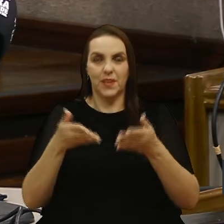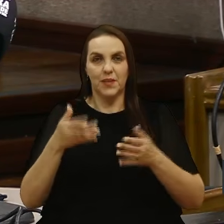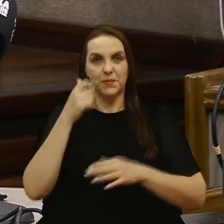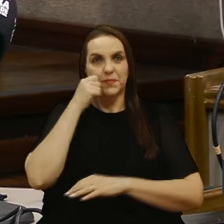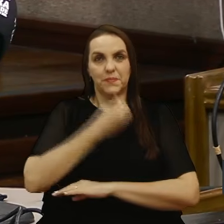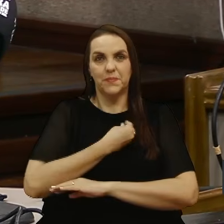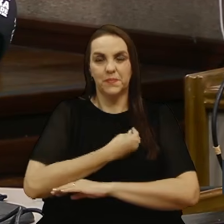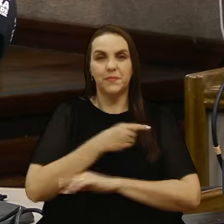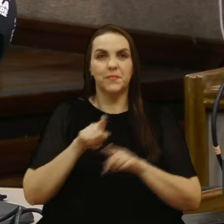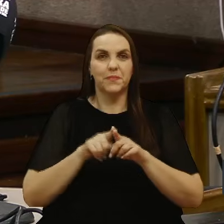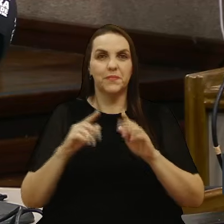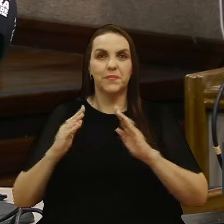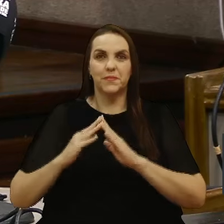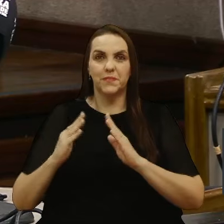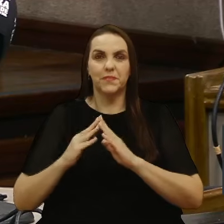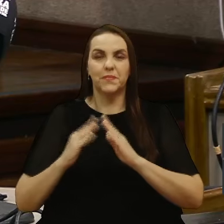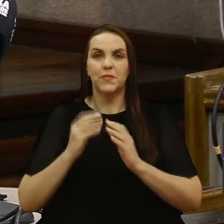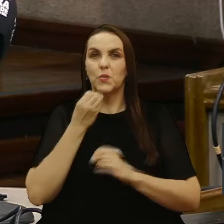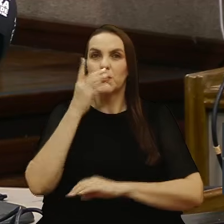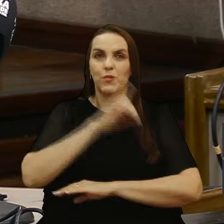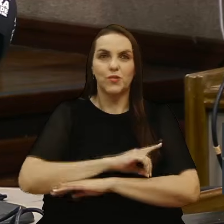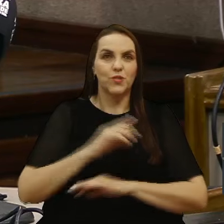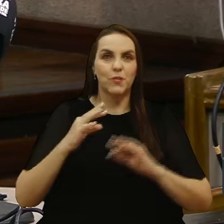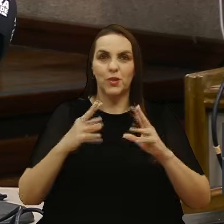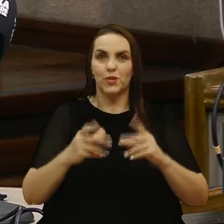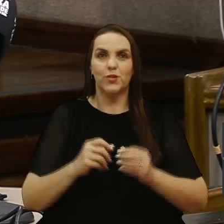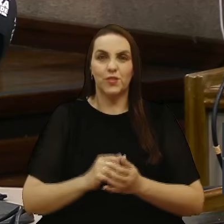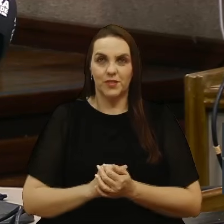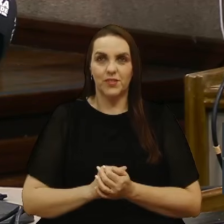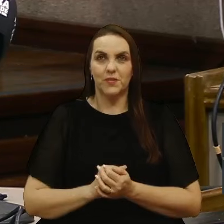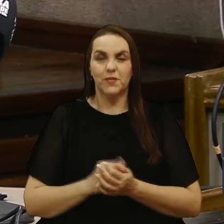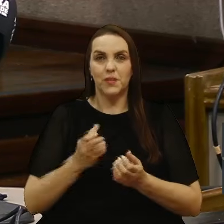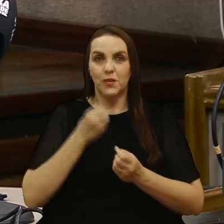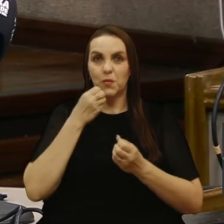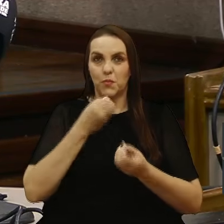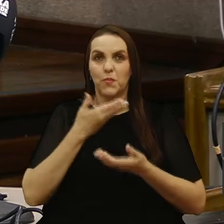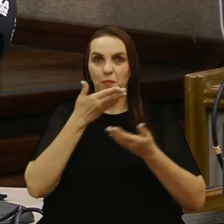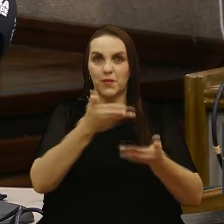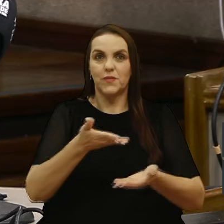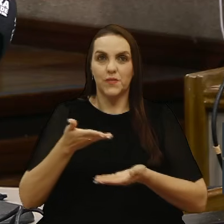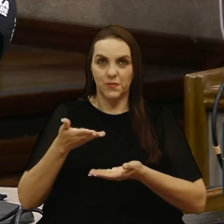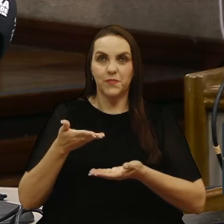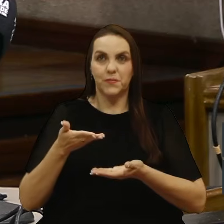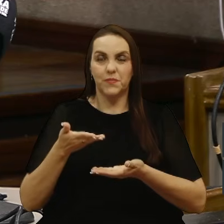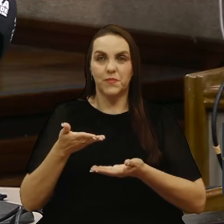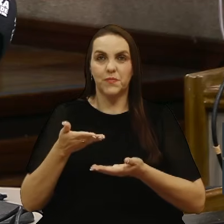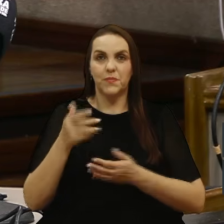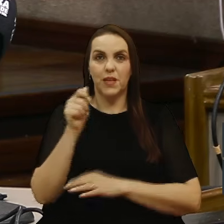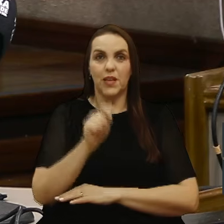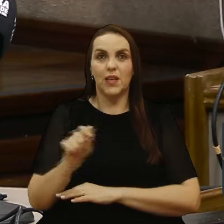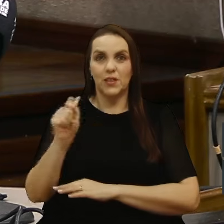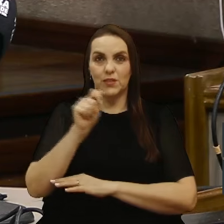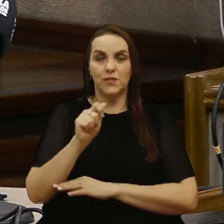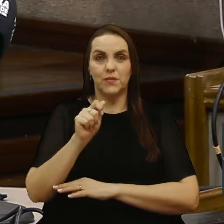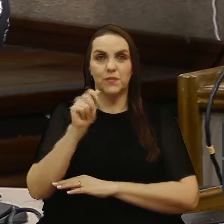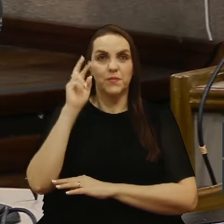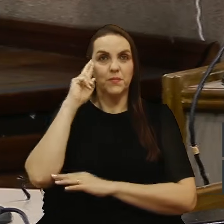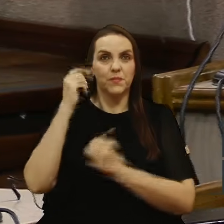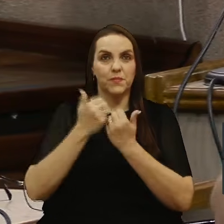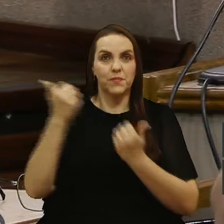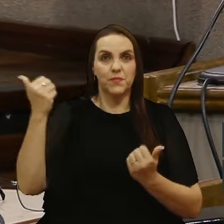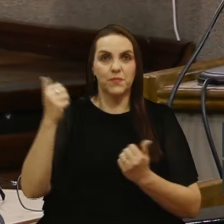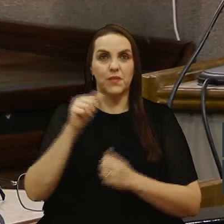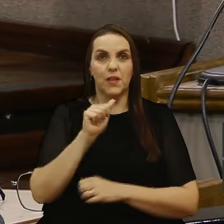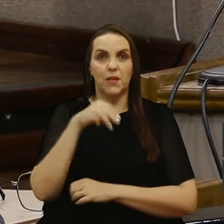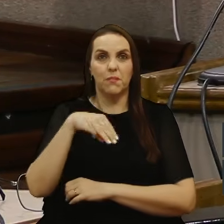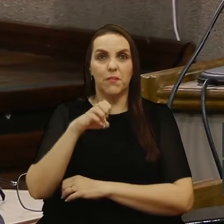a todos. Eu quero aproveitar esse espaço para dar boas-vindas para a associação, a diretoria da MEX,